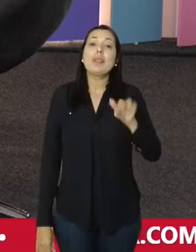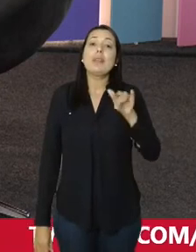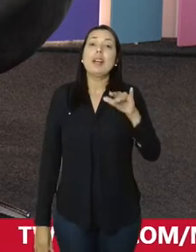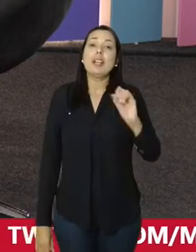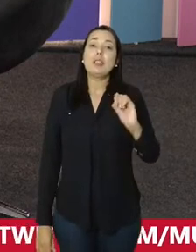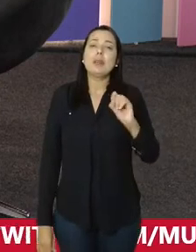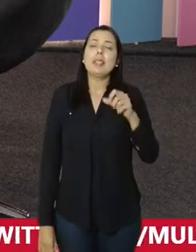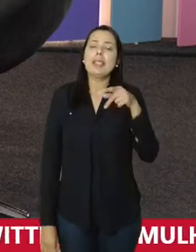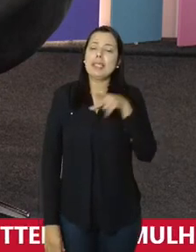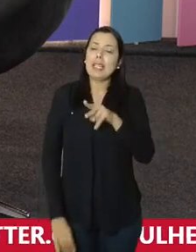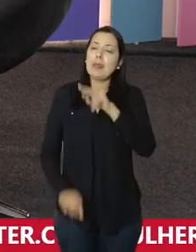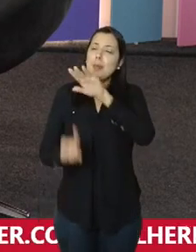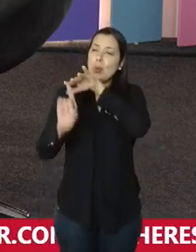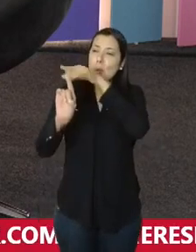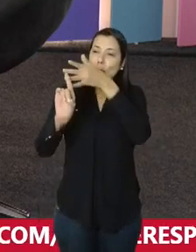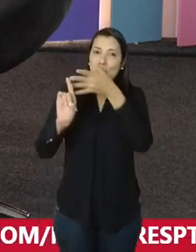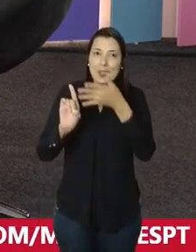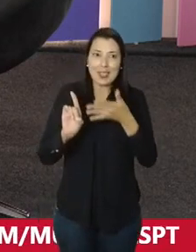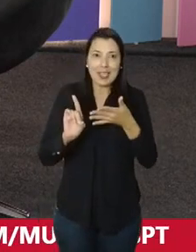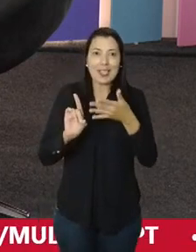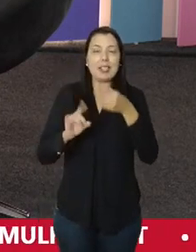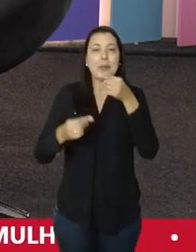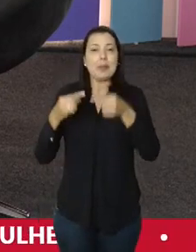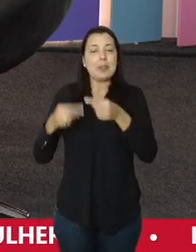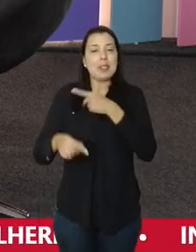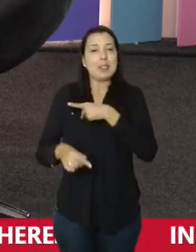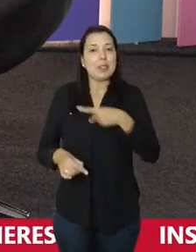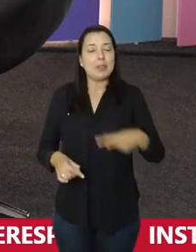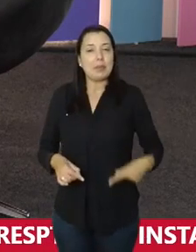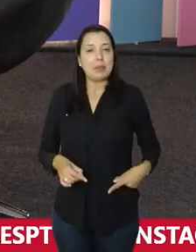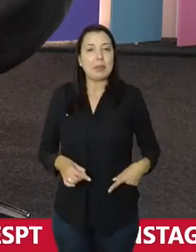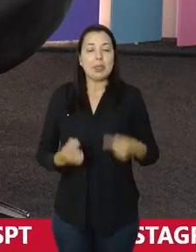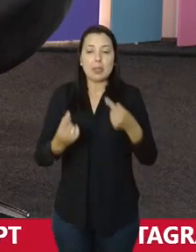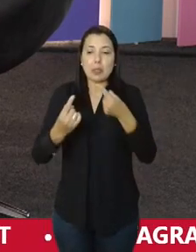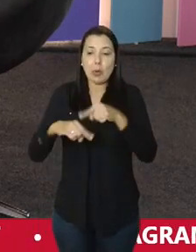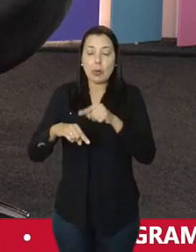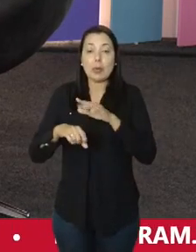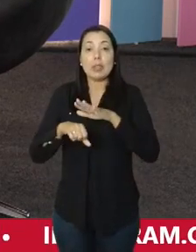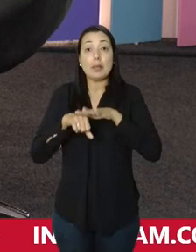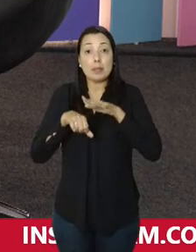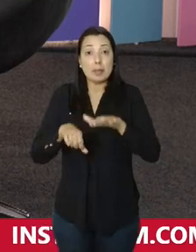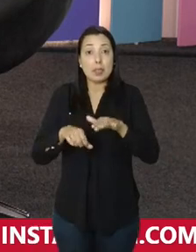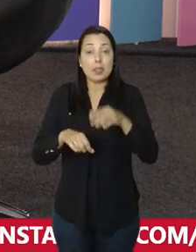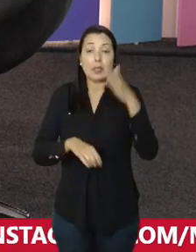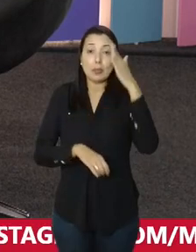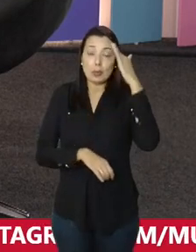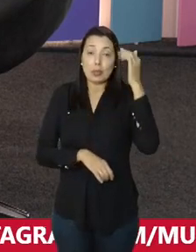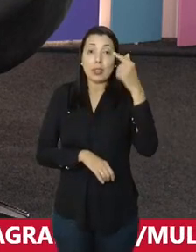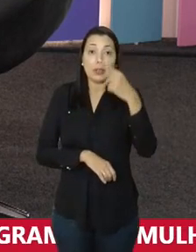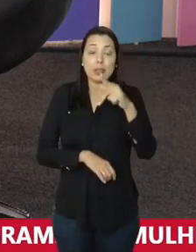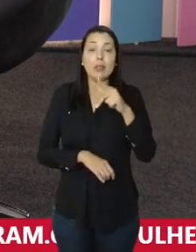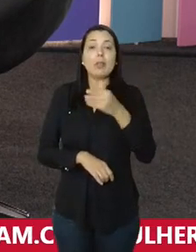sido elogiada. As políticas públicas de combate à pandemia são um sucesso, o seu